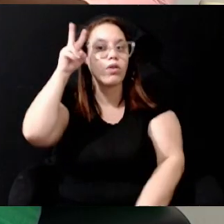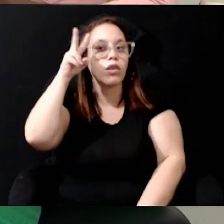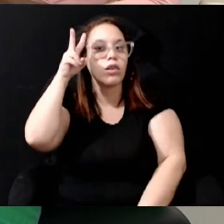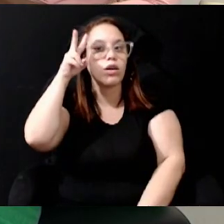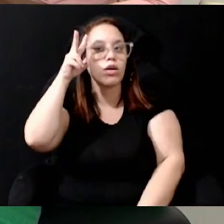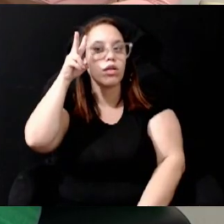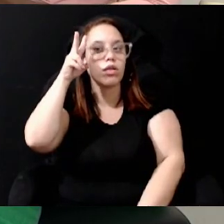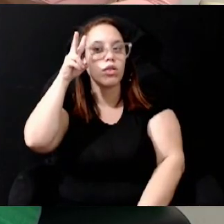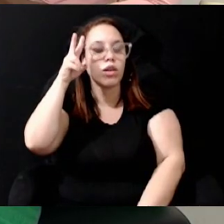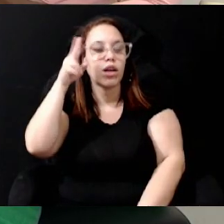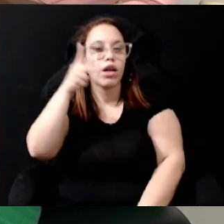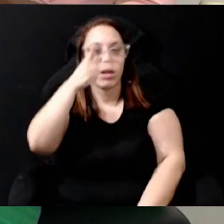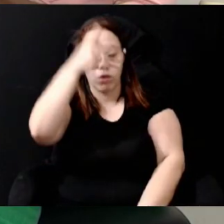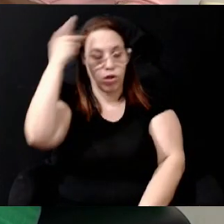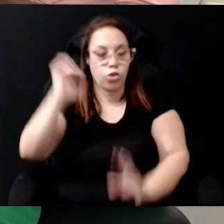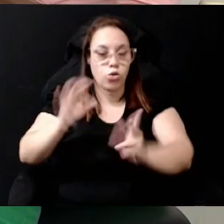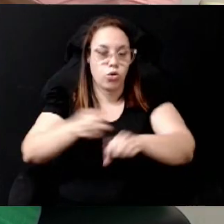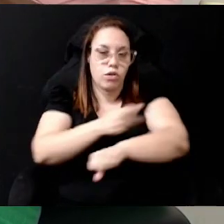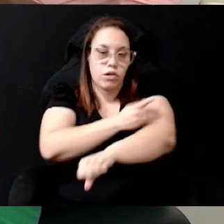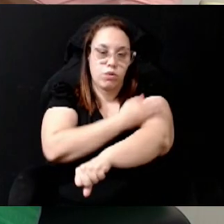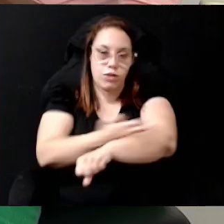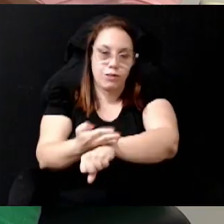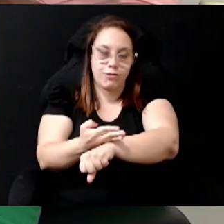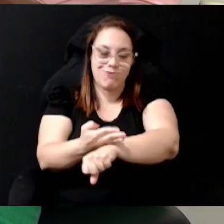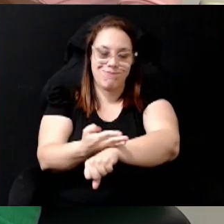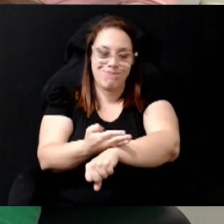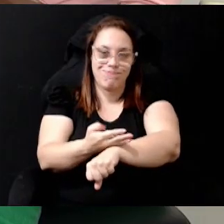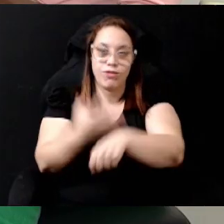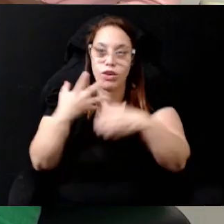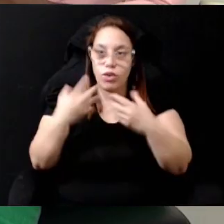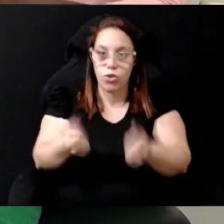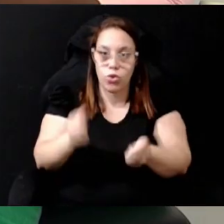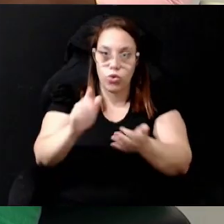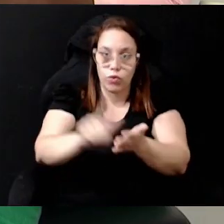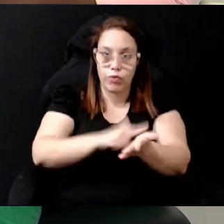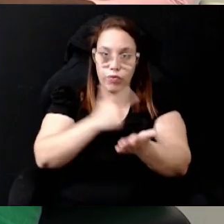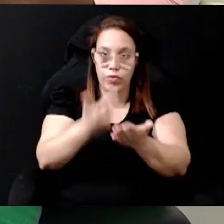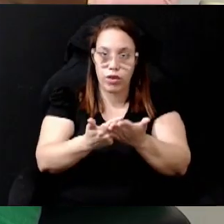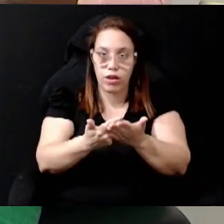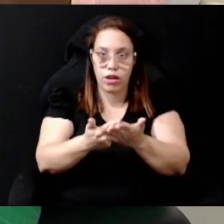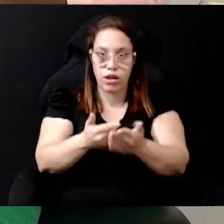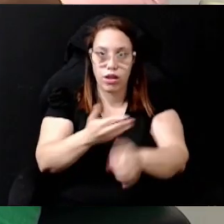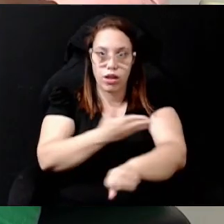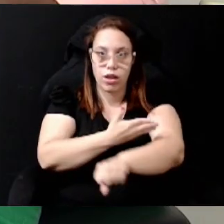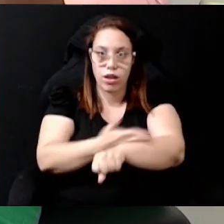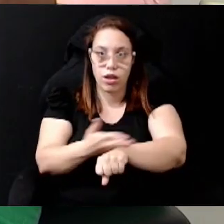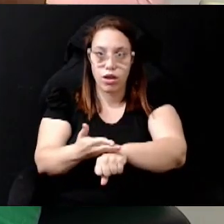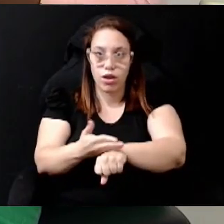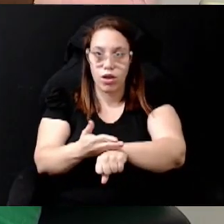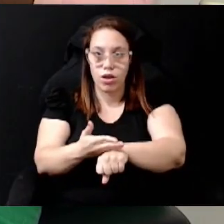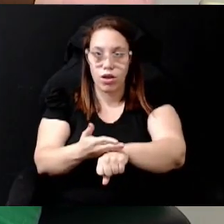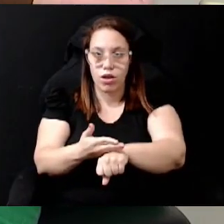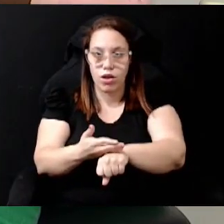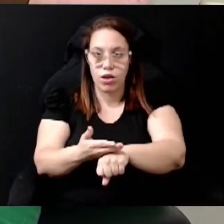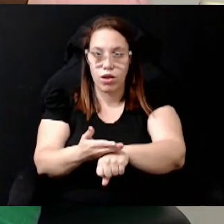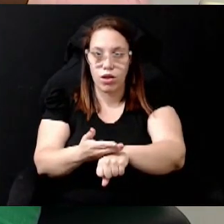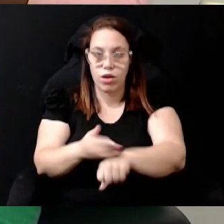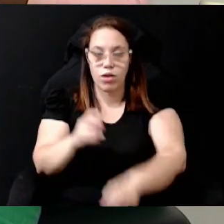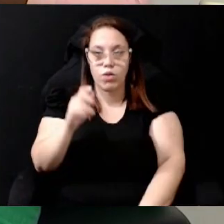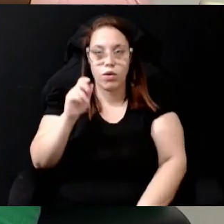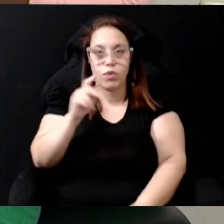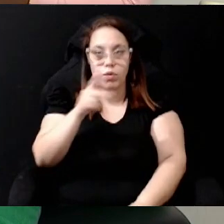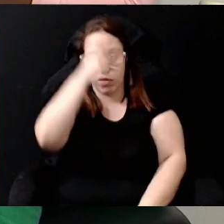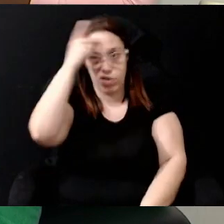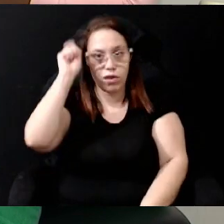ela vê nos livros de história? Os personagens são todos brancos, né? Então, quando a gente compra um livro, né, que pode ter a raça como centralidade ou